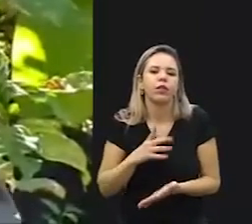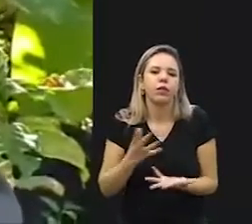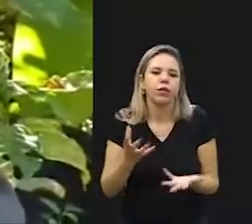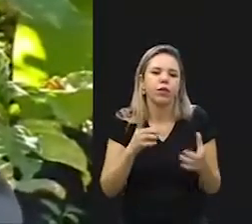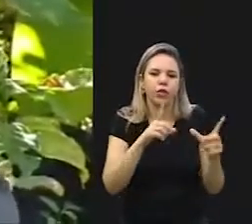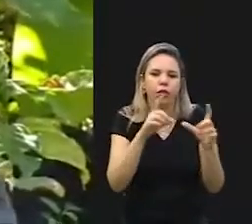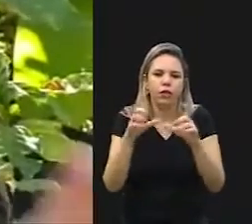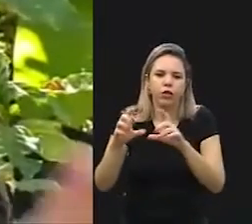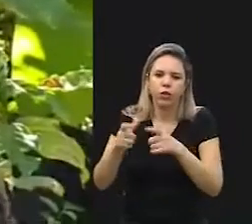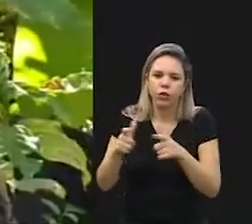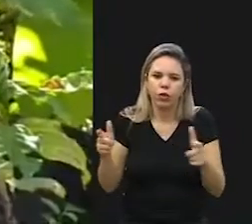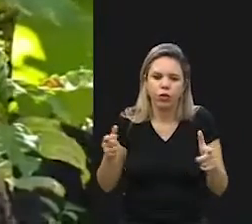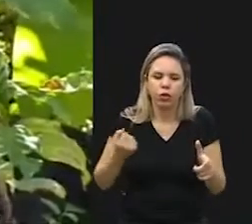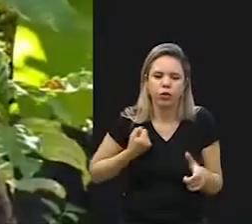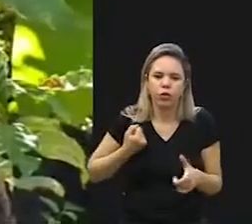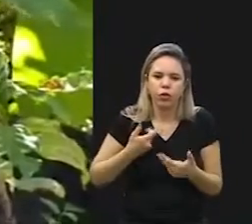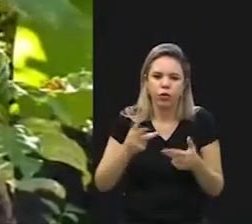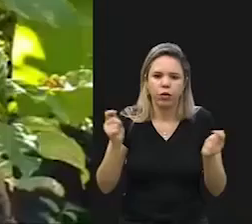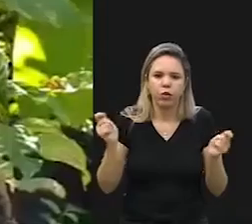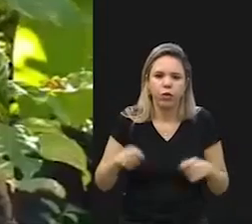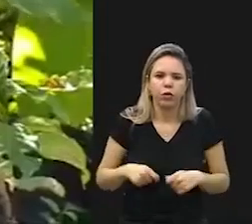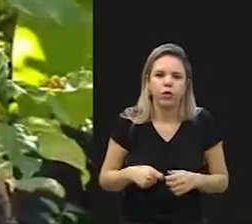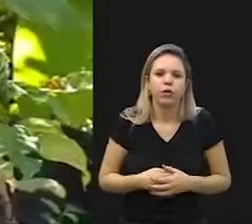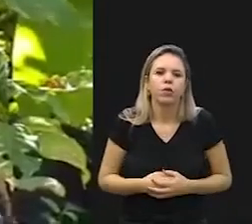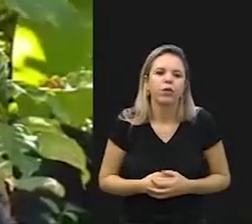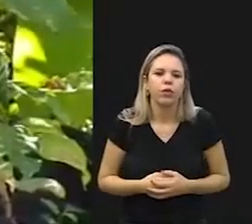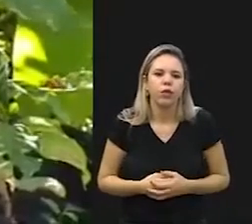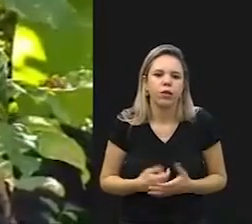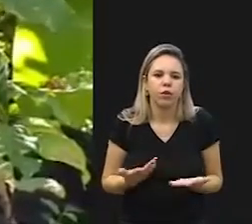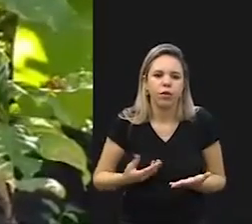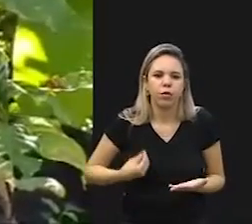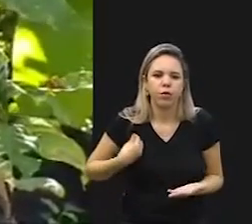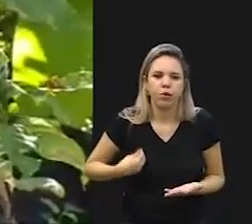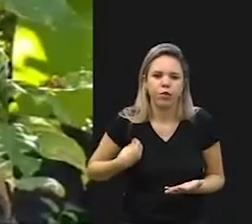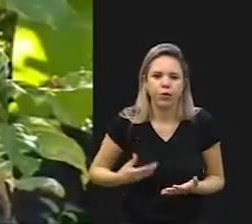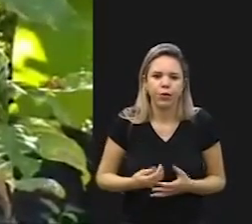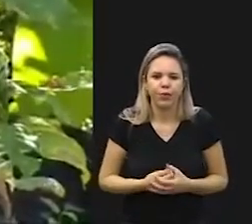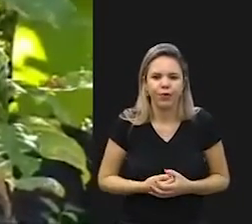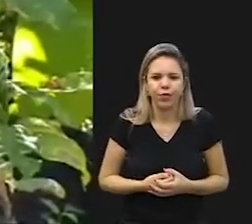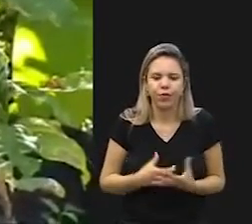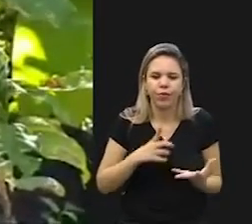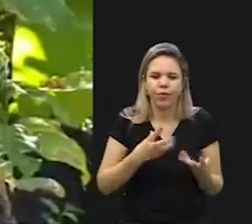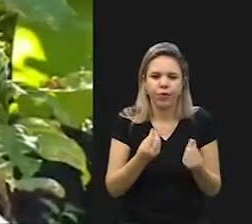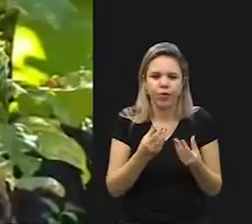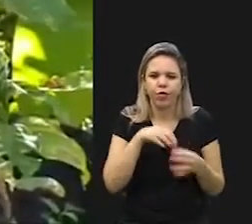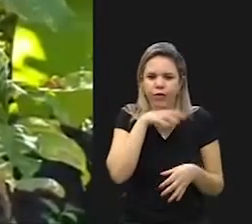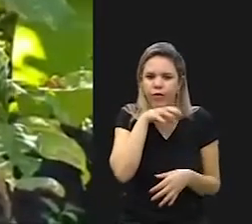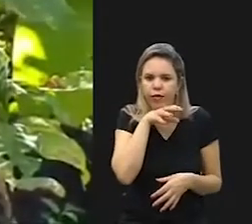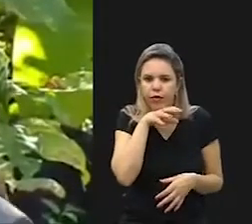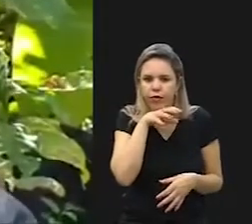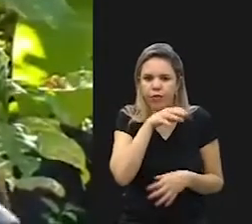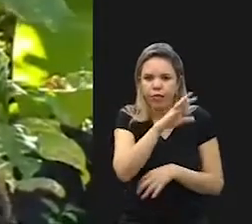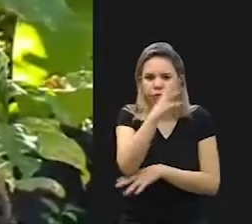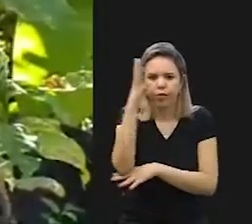quero fotografar o maior número de coisas possíveis ainda na minha vida. Então, tem muito bicho,